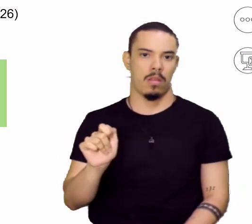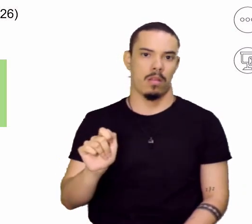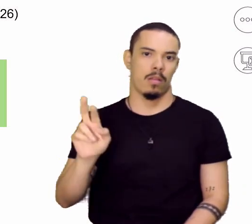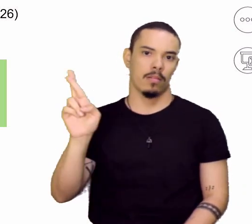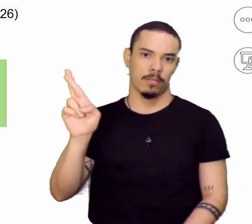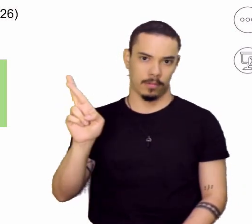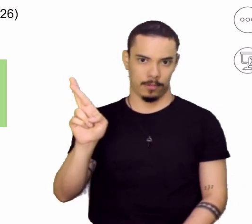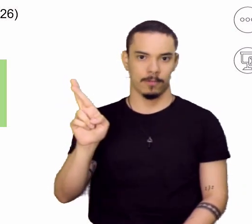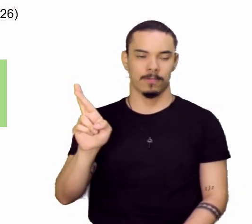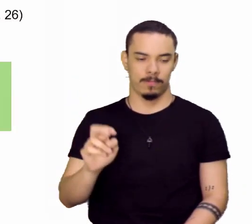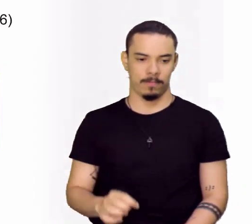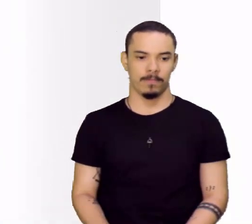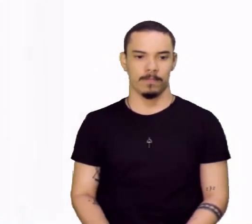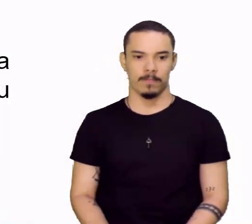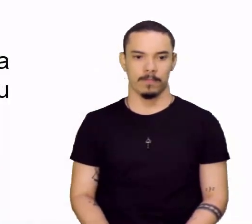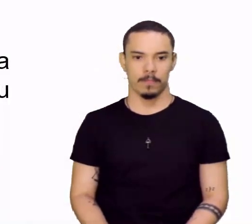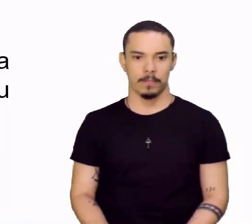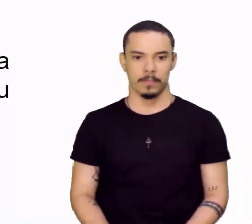ar.